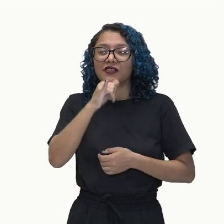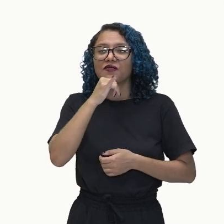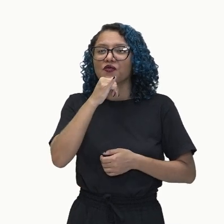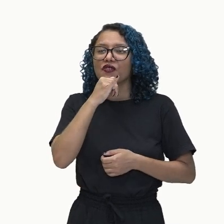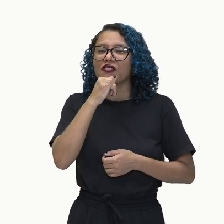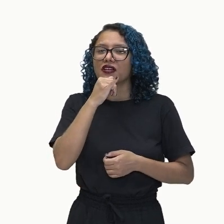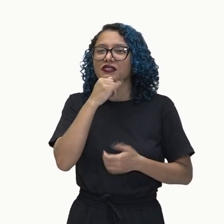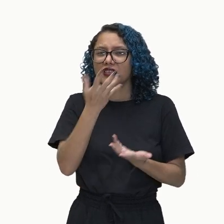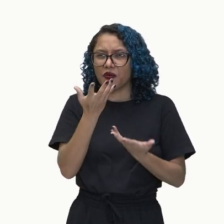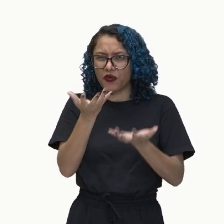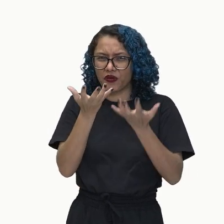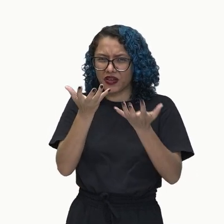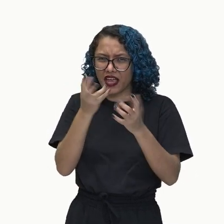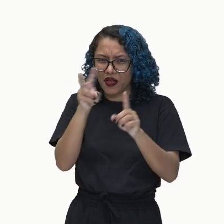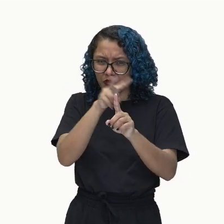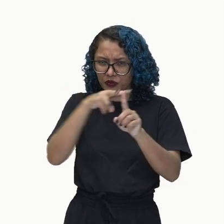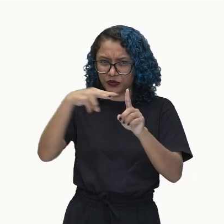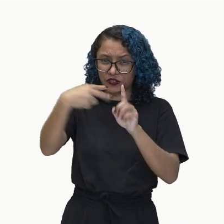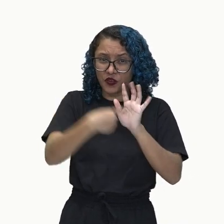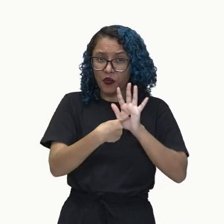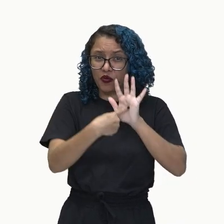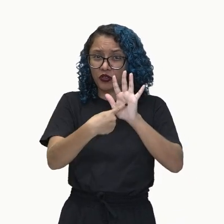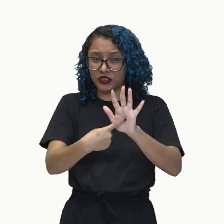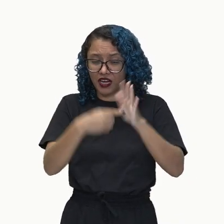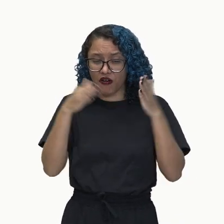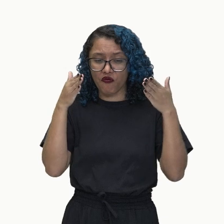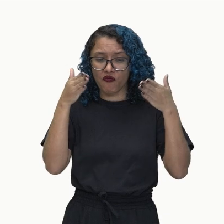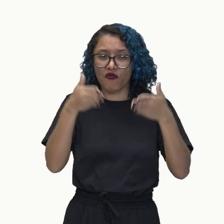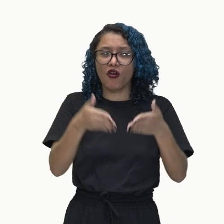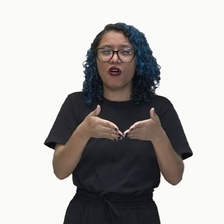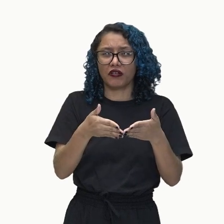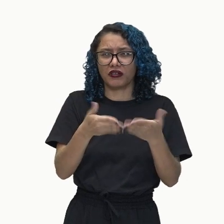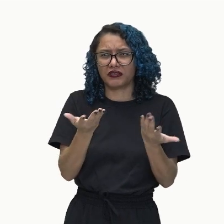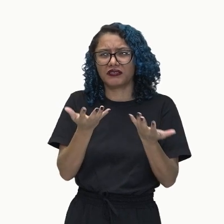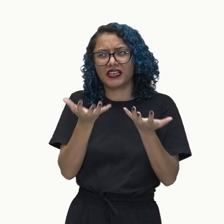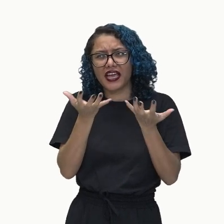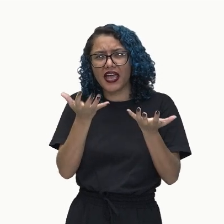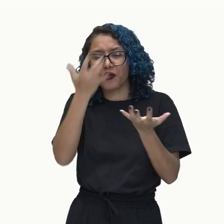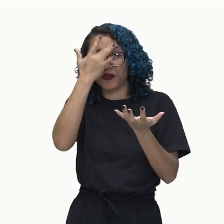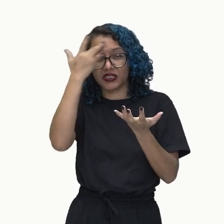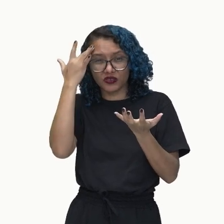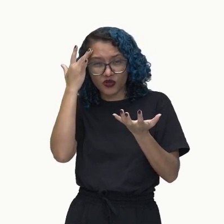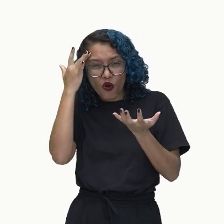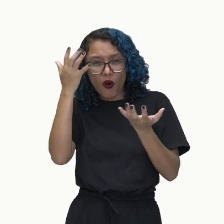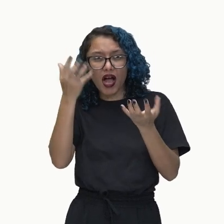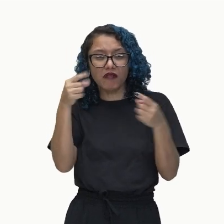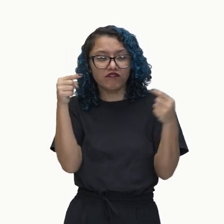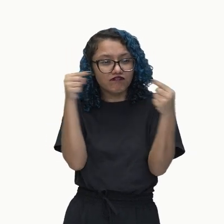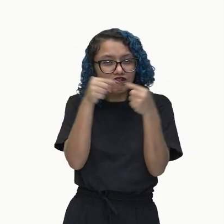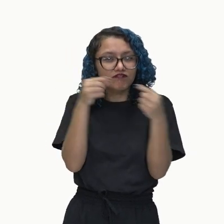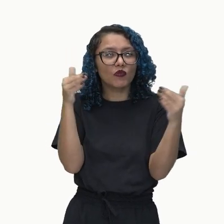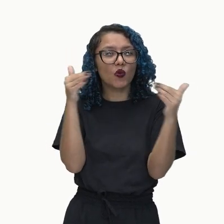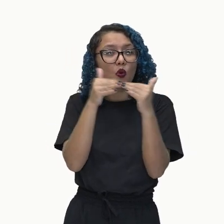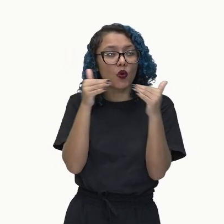ponto de vista e ser objetivo e fazer com que as pessoas concordem com você, você vai usar